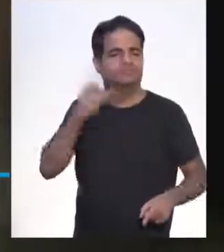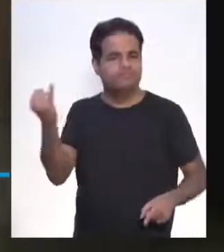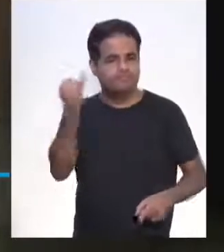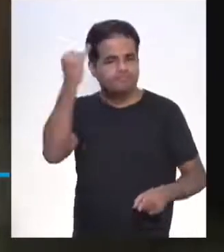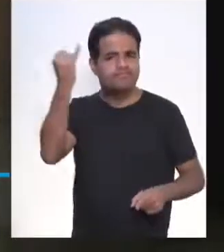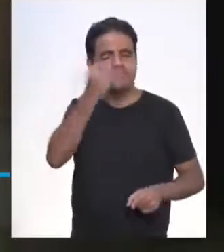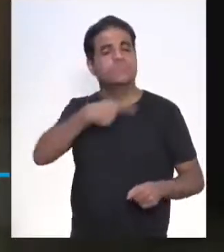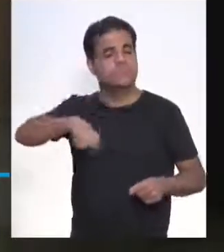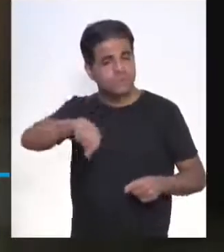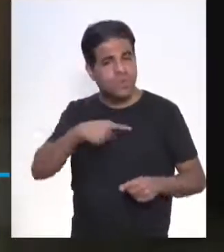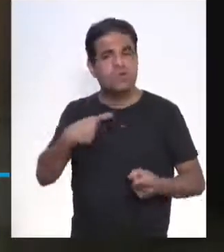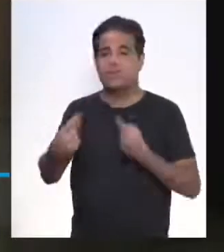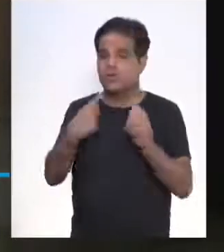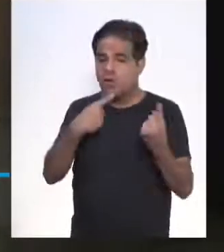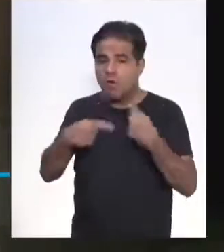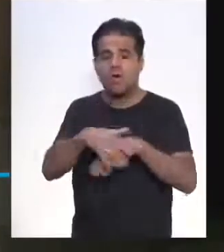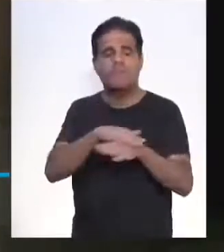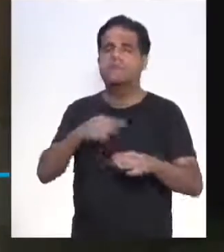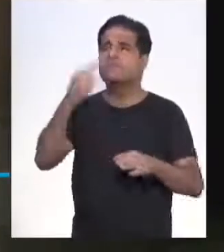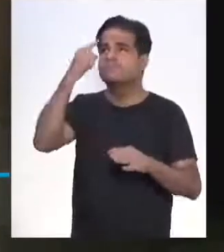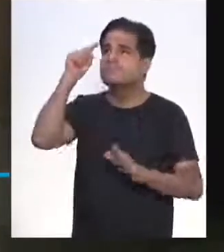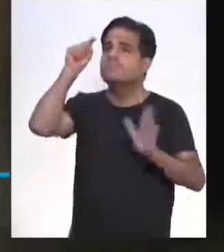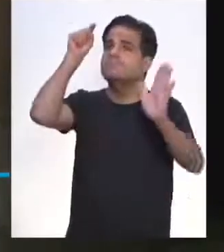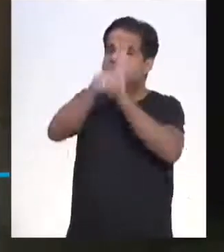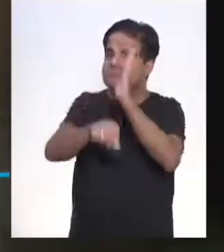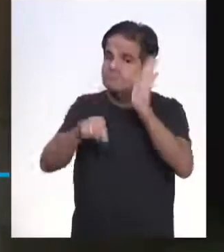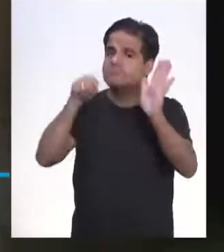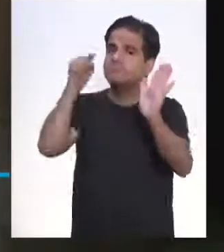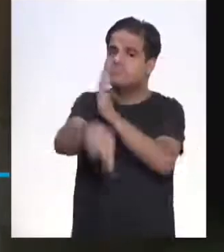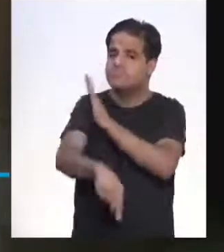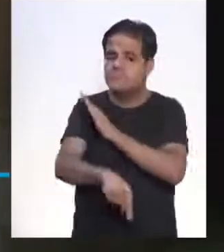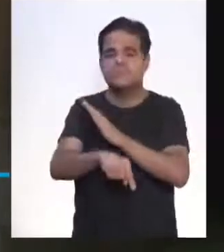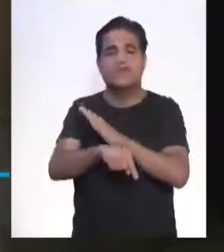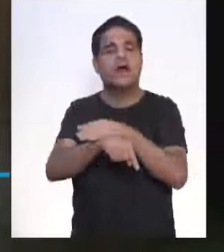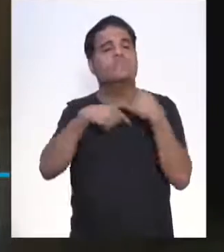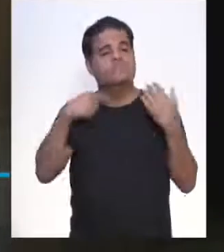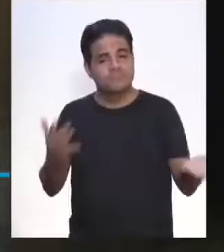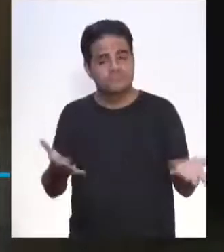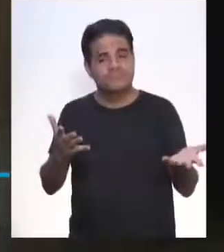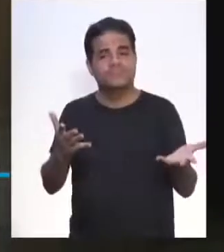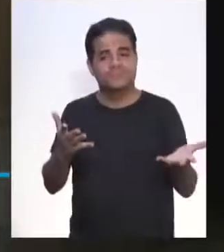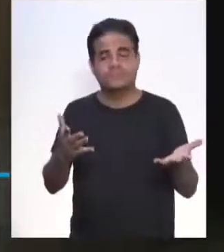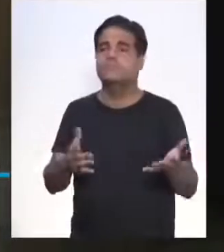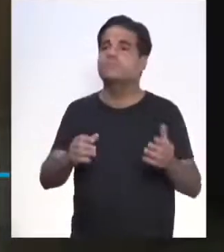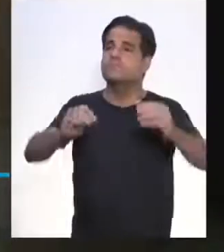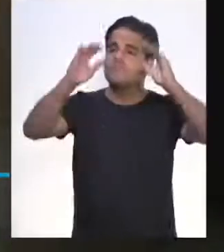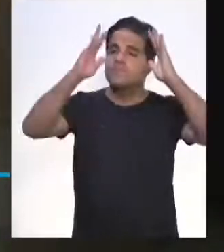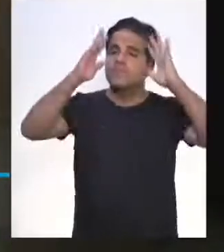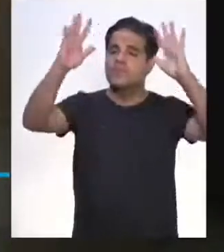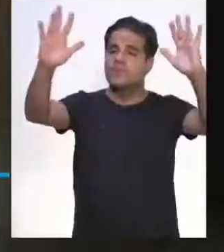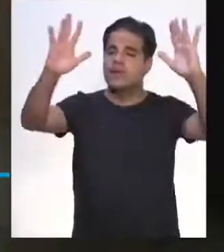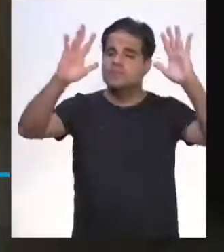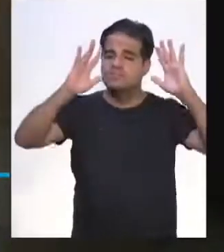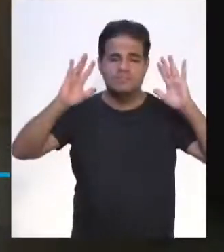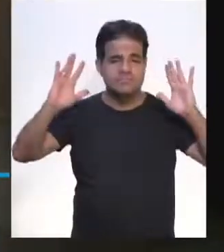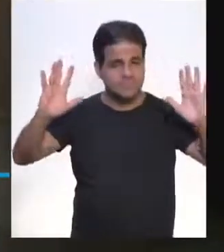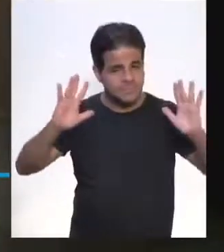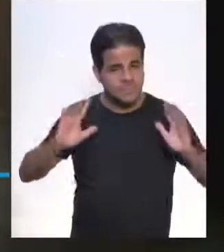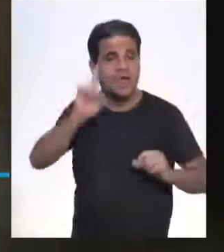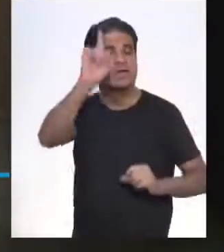que a gente começa a se perguntar sobre a necessidade de pensar em